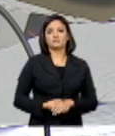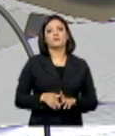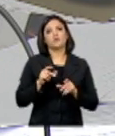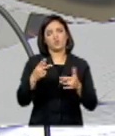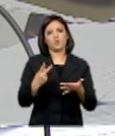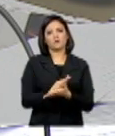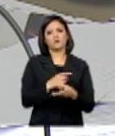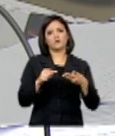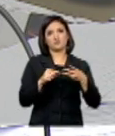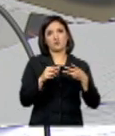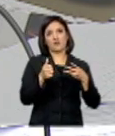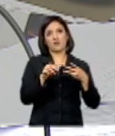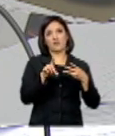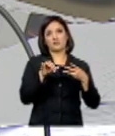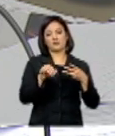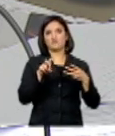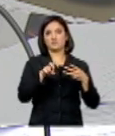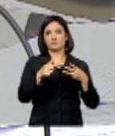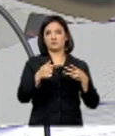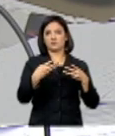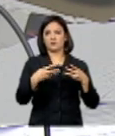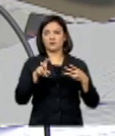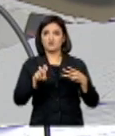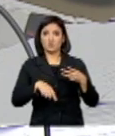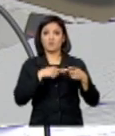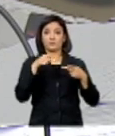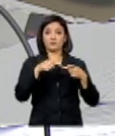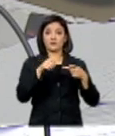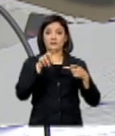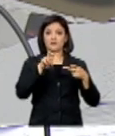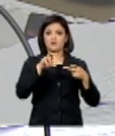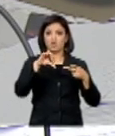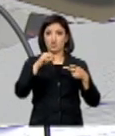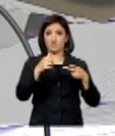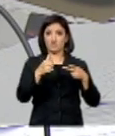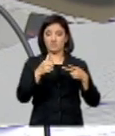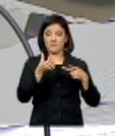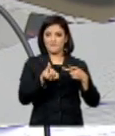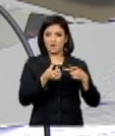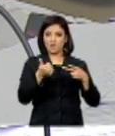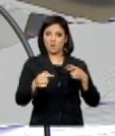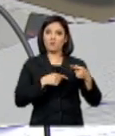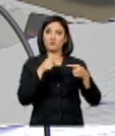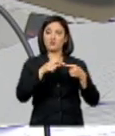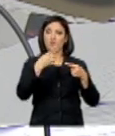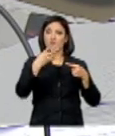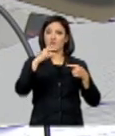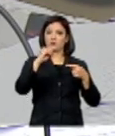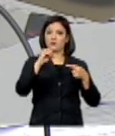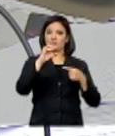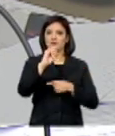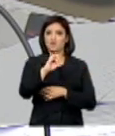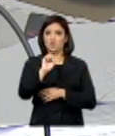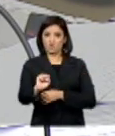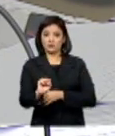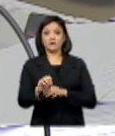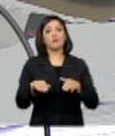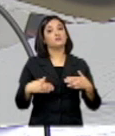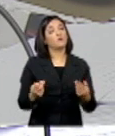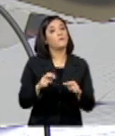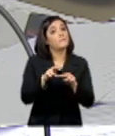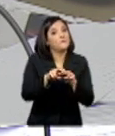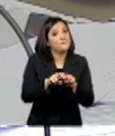57 45 nas 59 61 e na 49 08 em virtude disso é essa